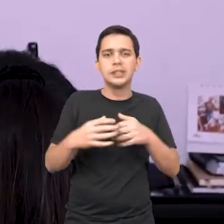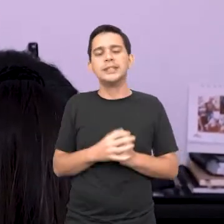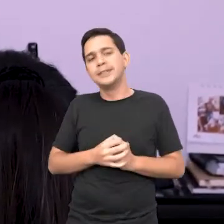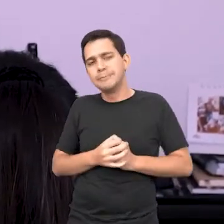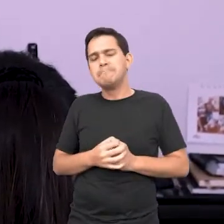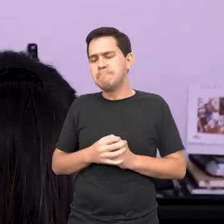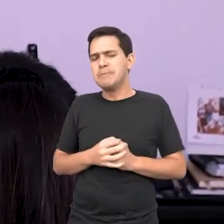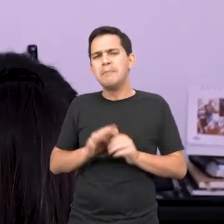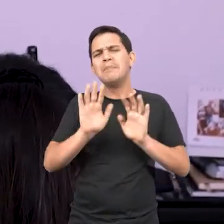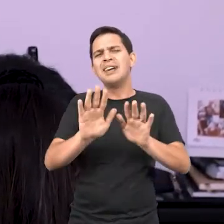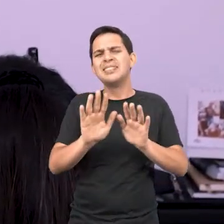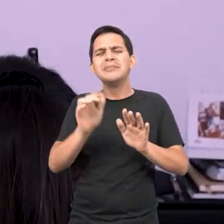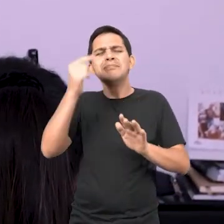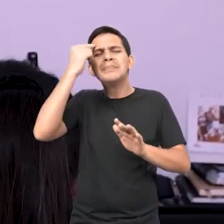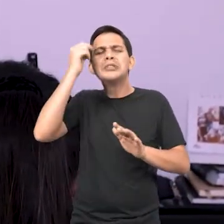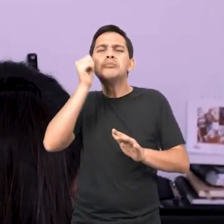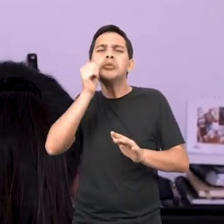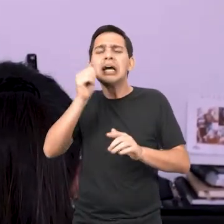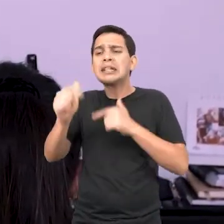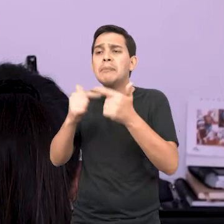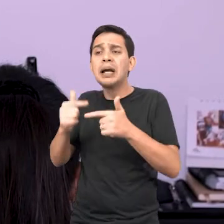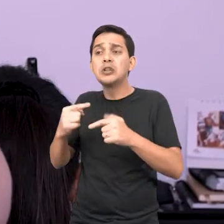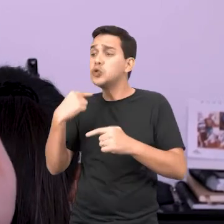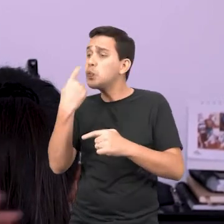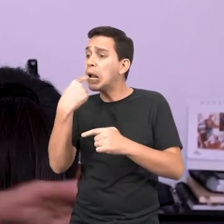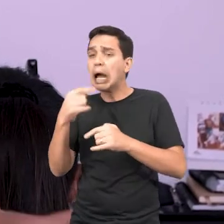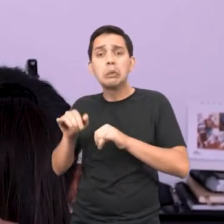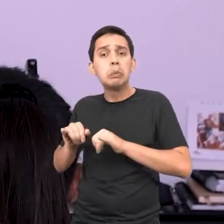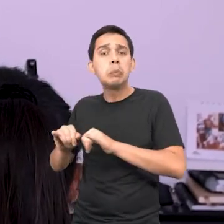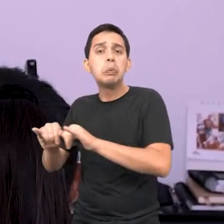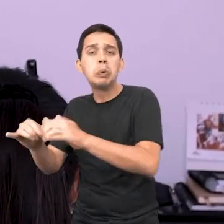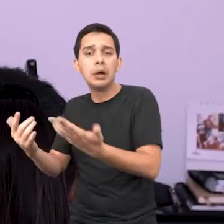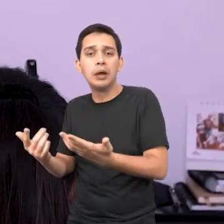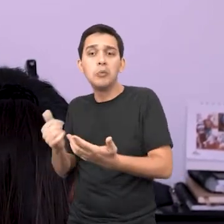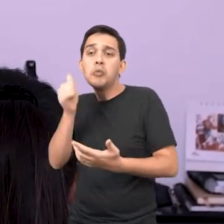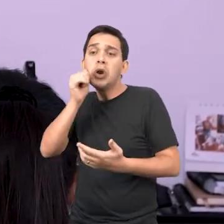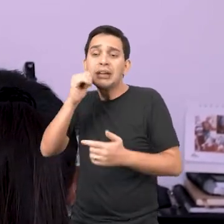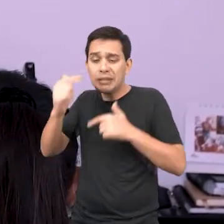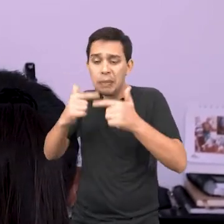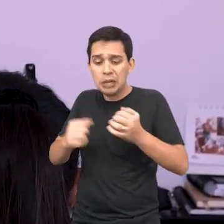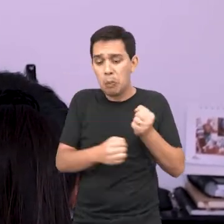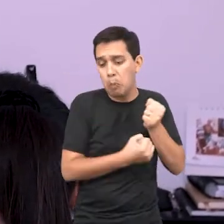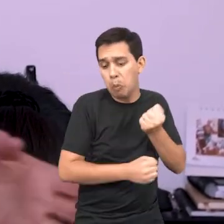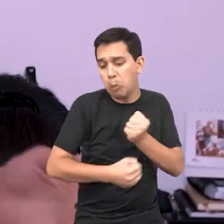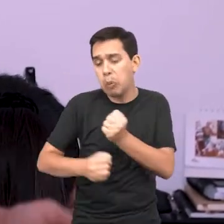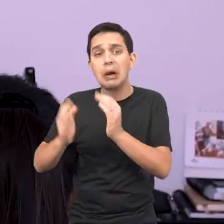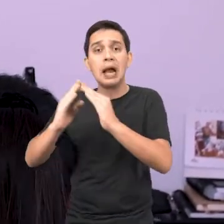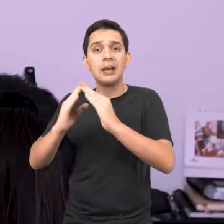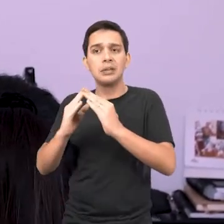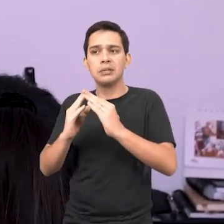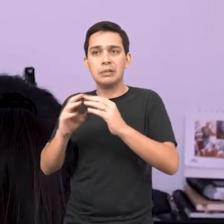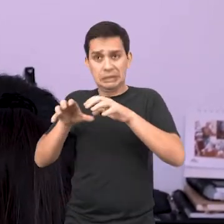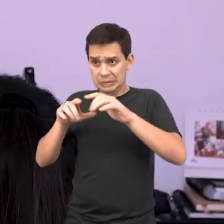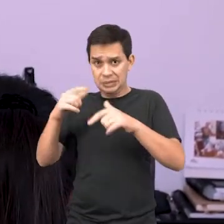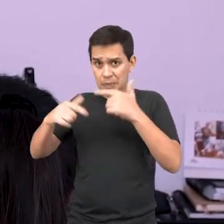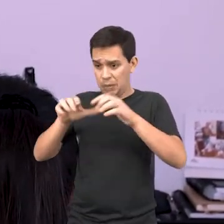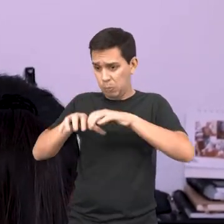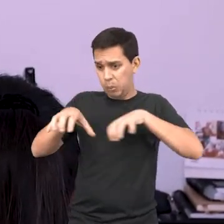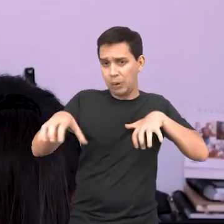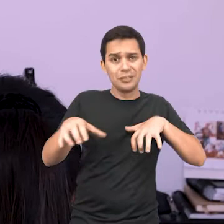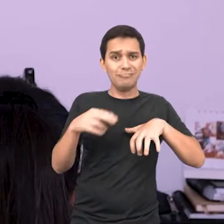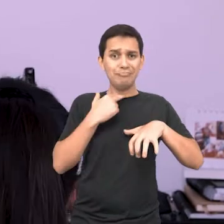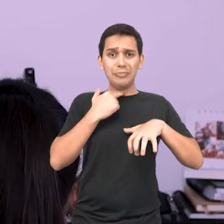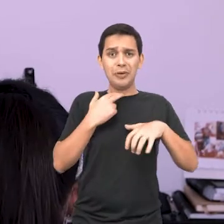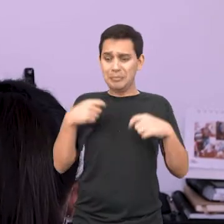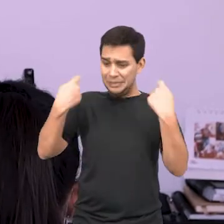e empregadas domésticas, por exemplo, essa possibilidade não existe. Elas precisam estar no local de trabalho para cumprir